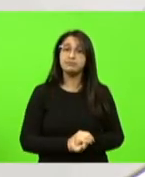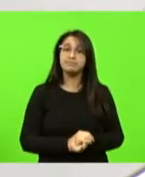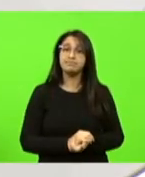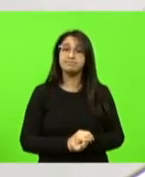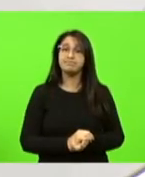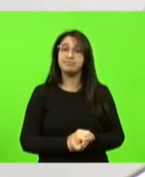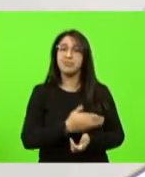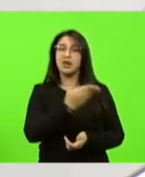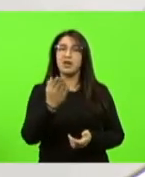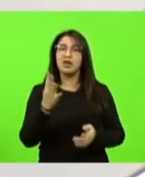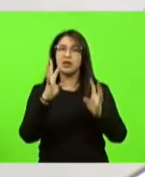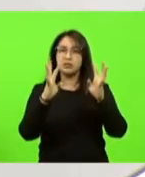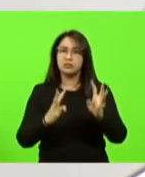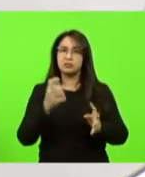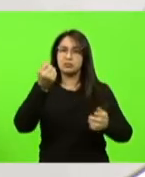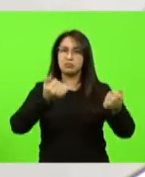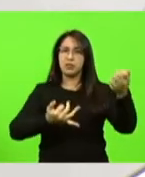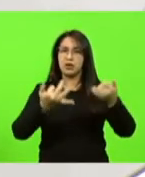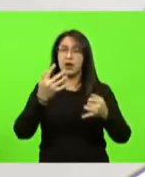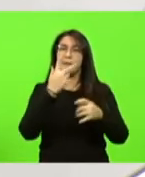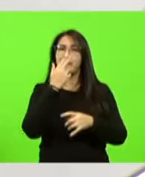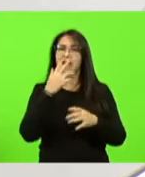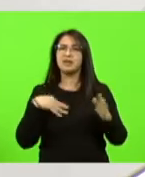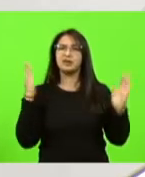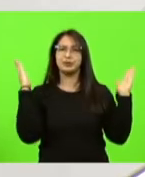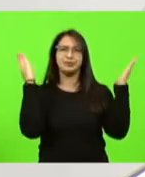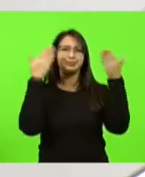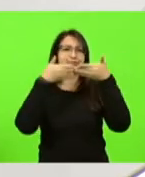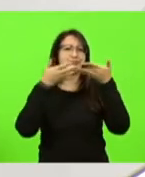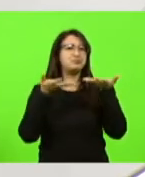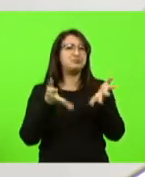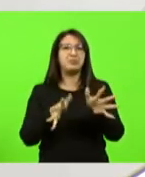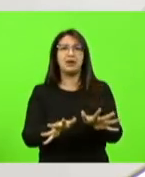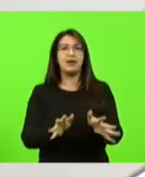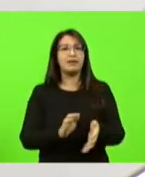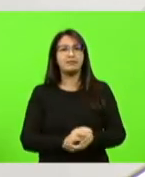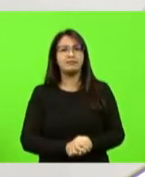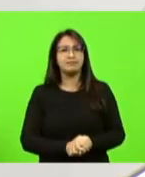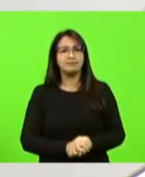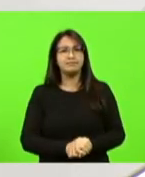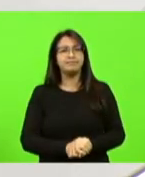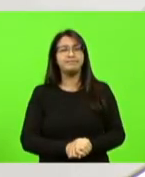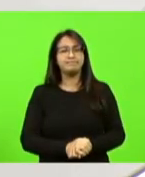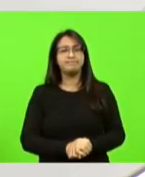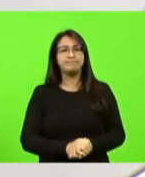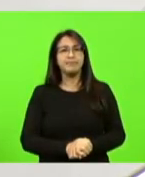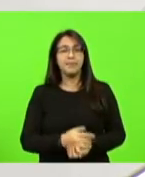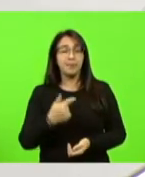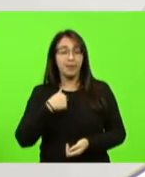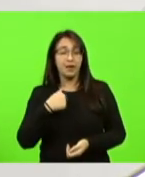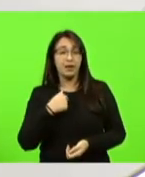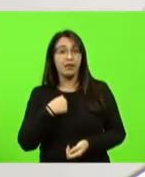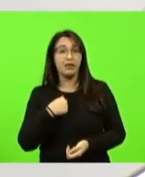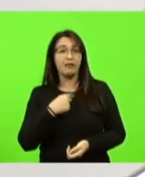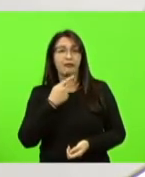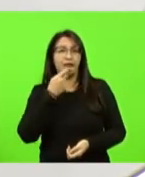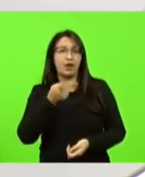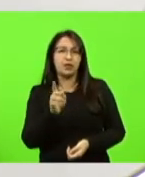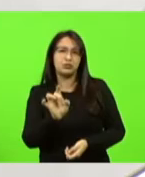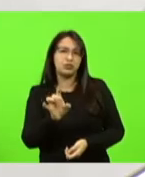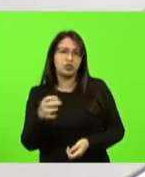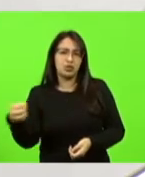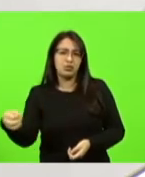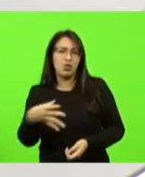fechados para ouvir a sociedade, para ouvir todos esses poderes. É disso que eu estou falando. Não estou falando da modernização ou